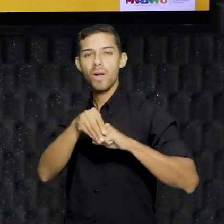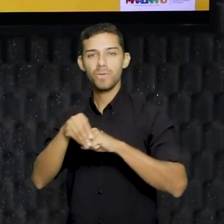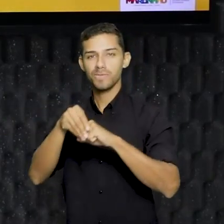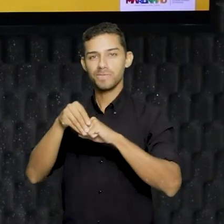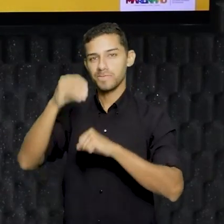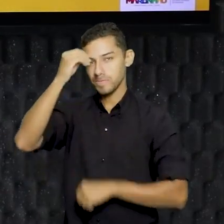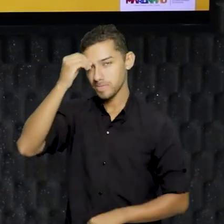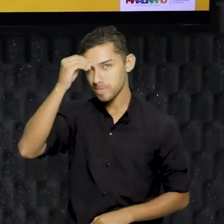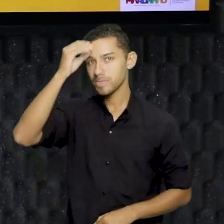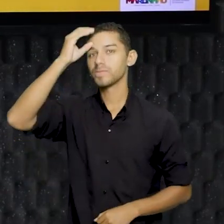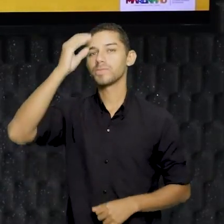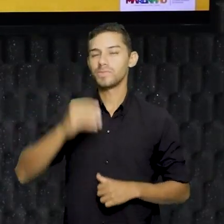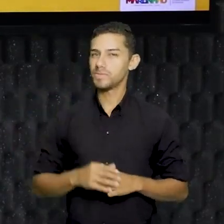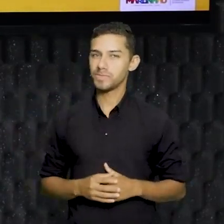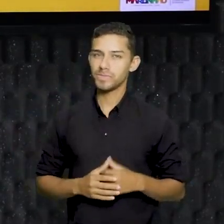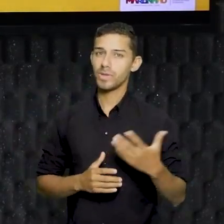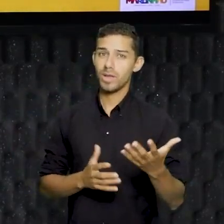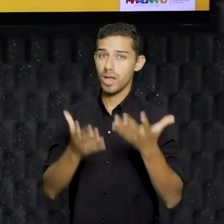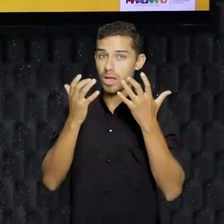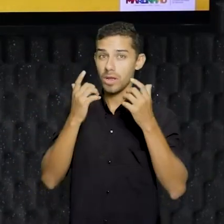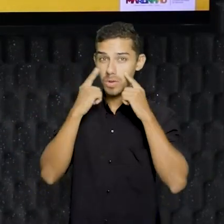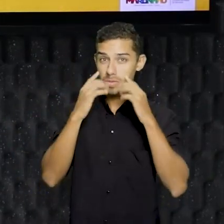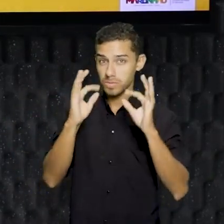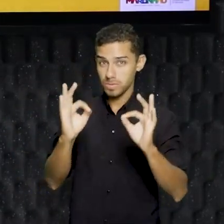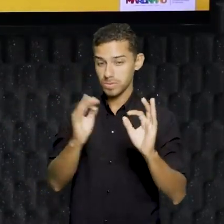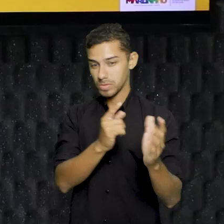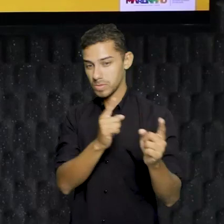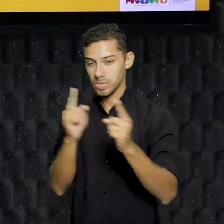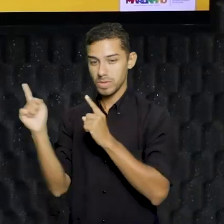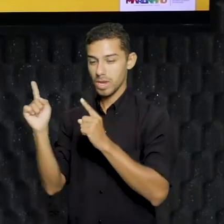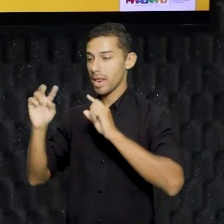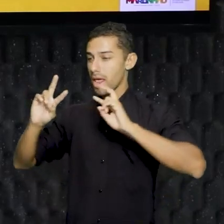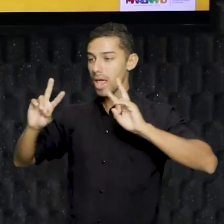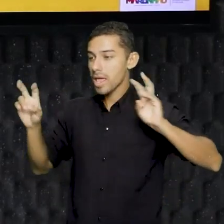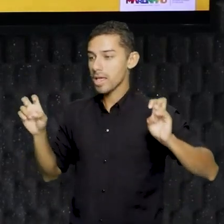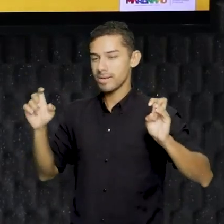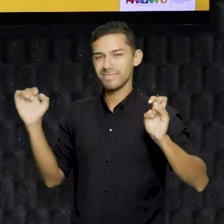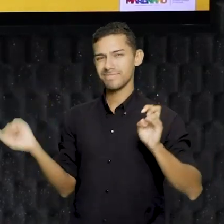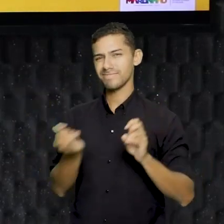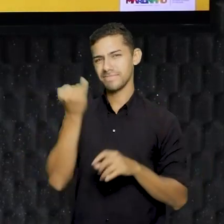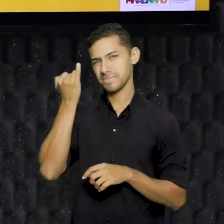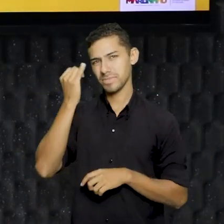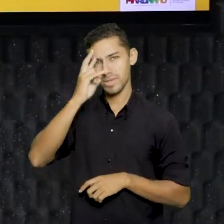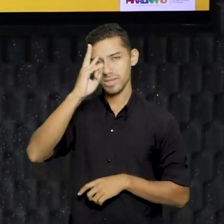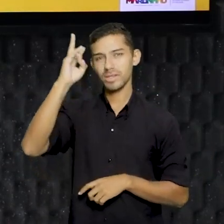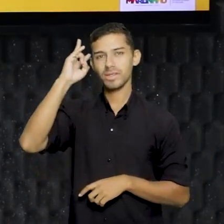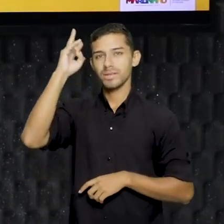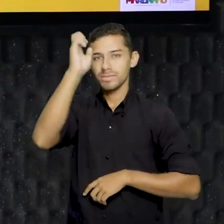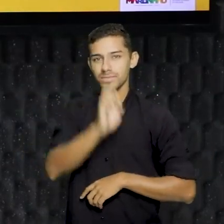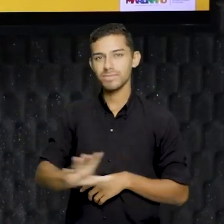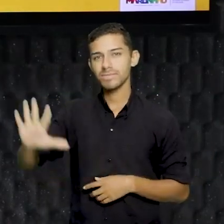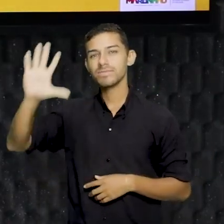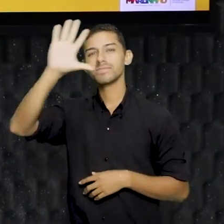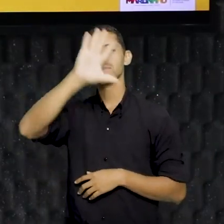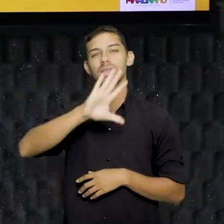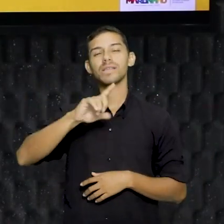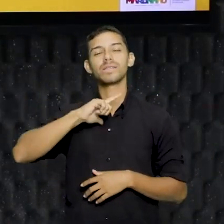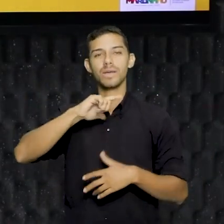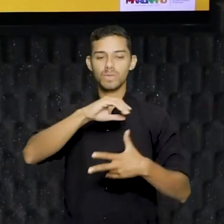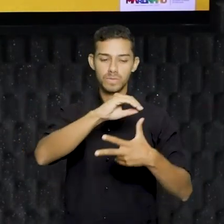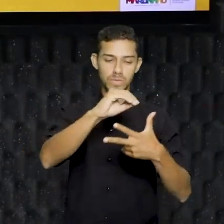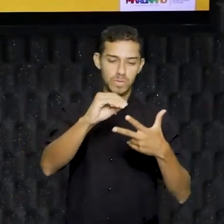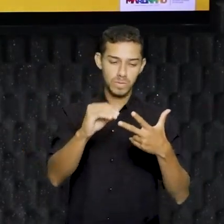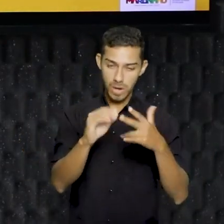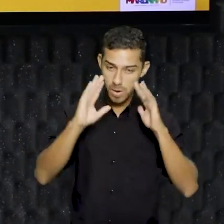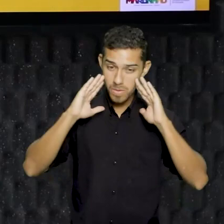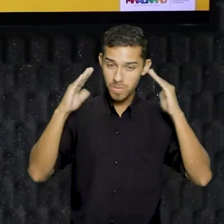eu quero te chamar atenção que este tema ele é fundamental para os vestibulares em geral claro que nós temos o Enem aqui